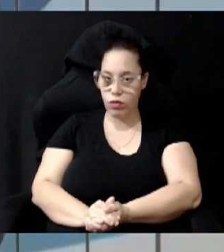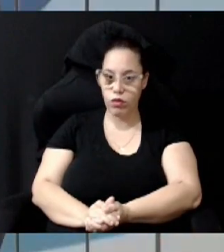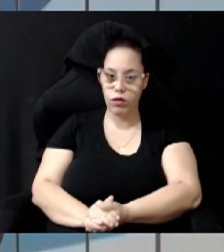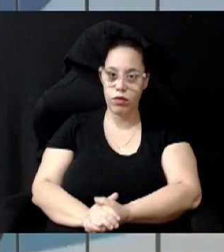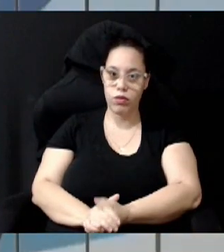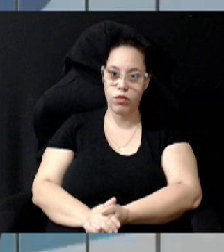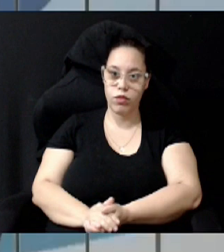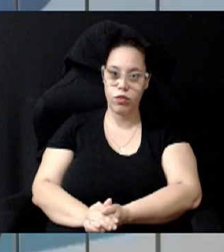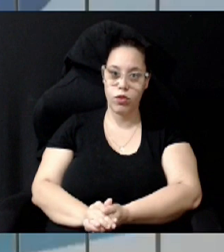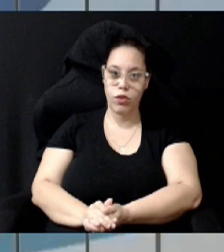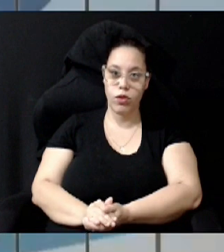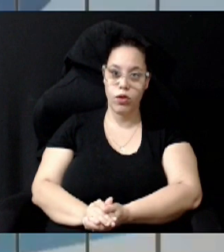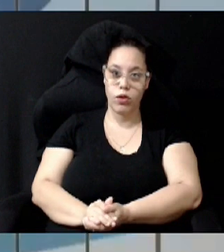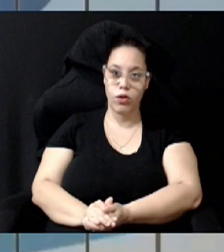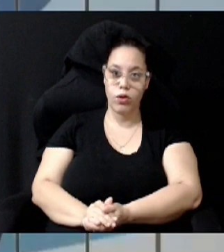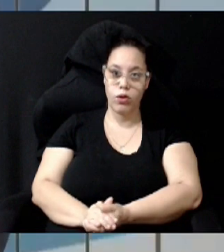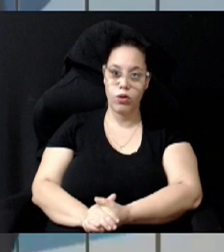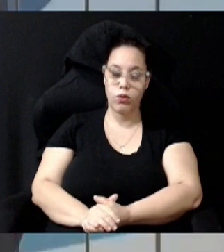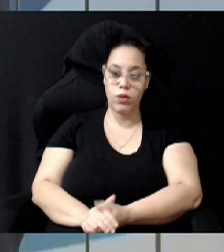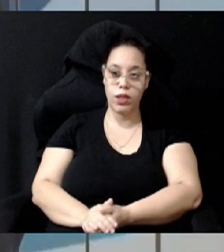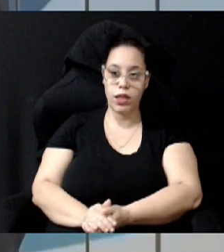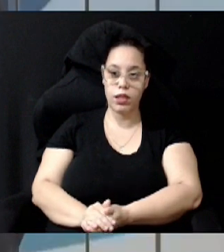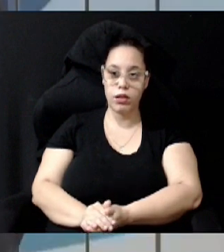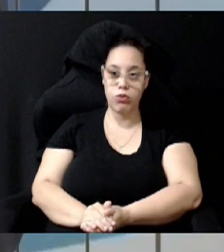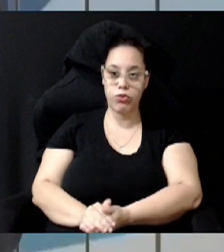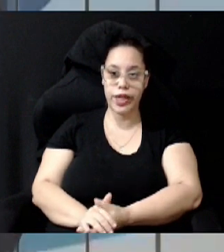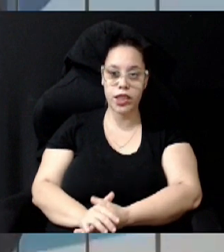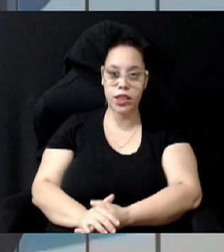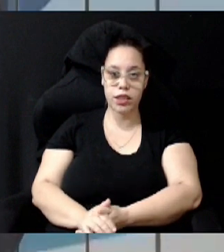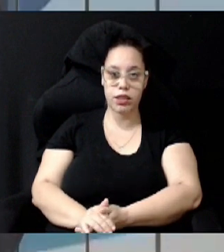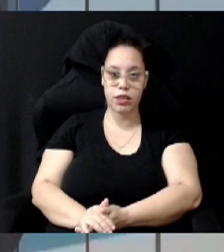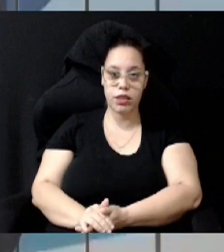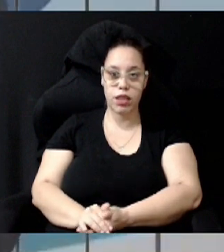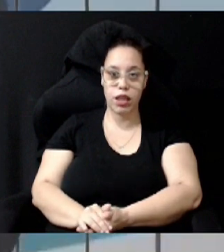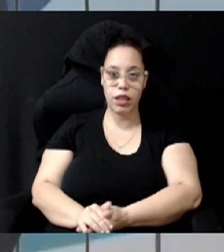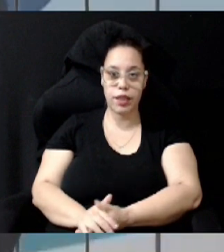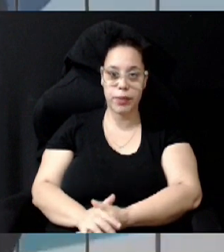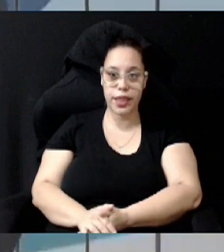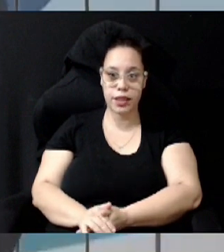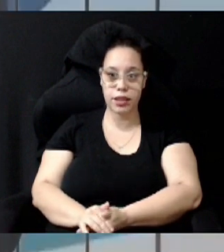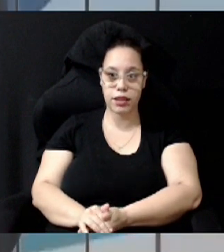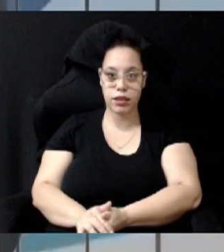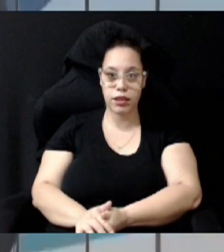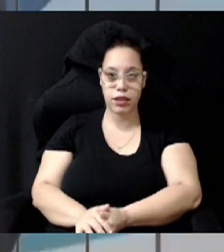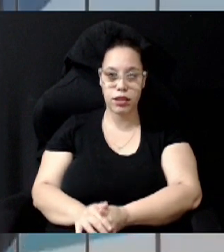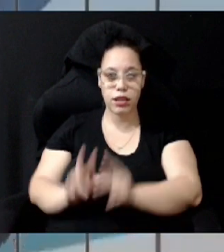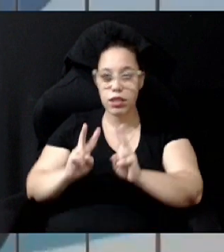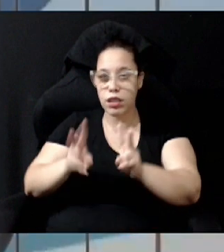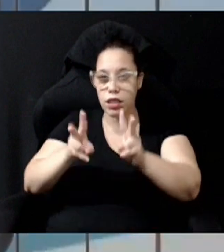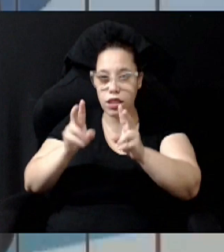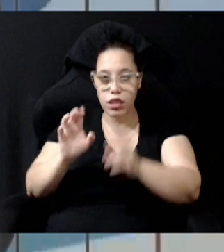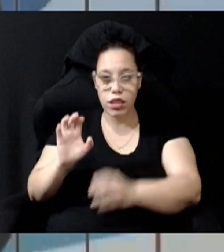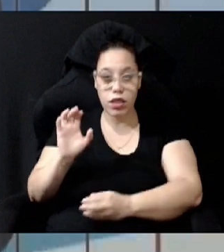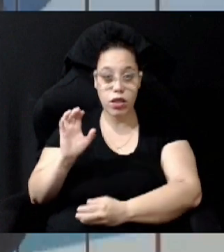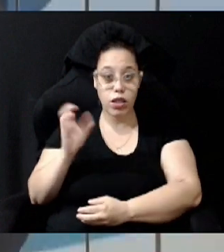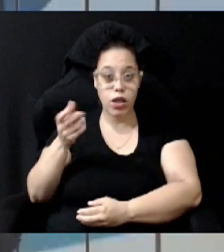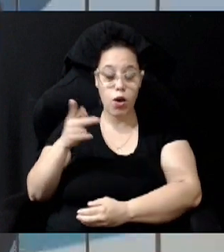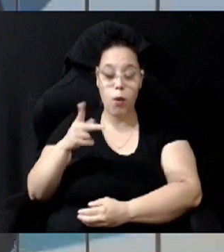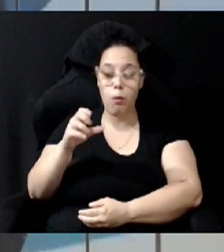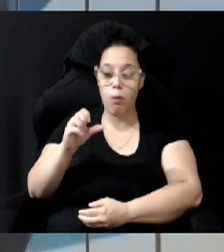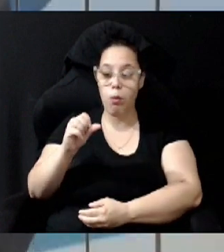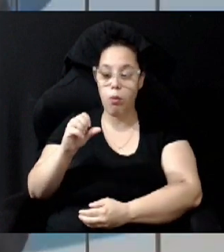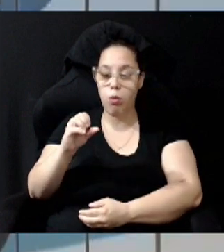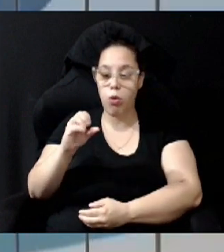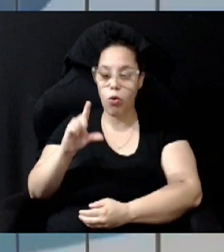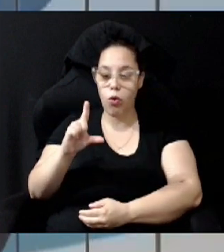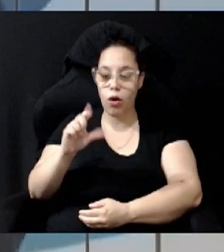de 1980, estava no segundo colegial. Então, sempre houve polarização, ou seja,